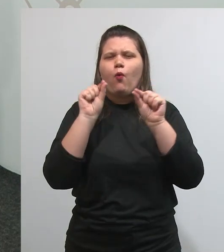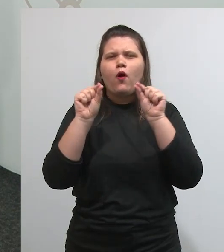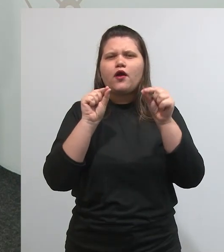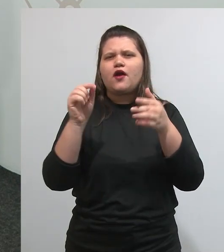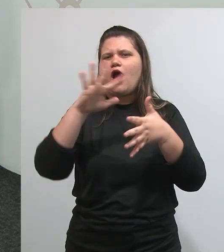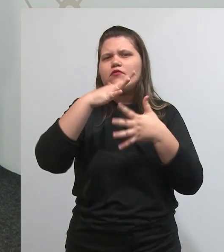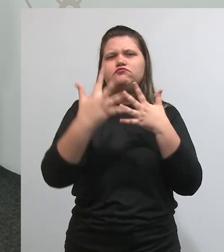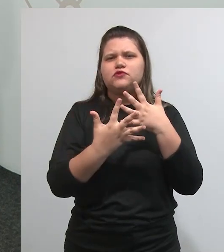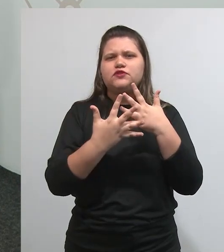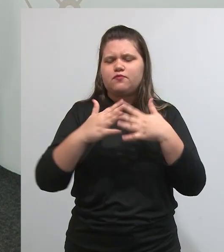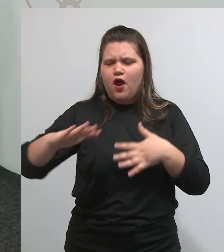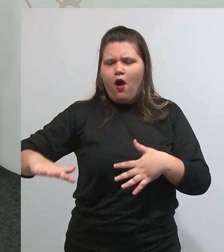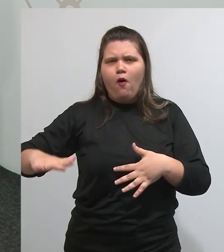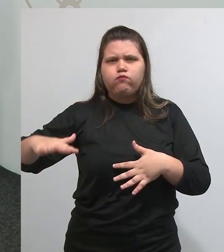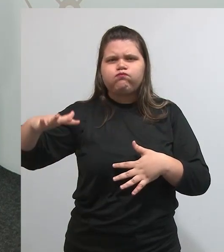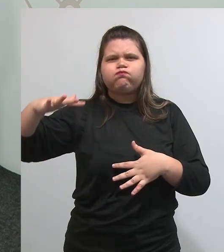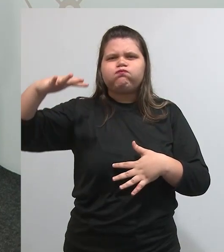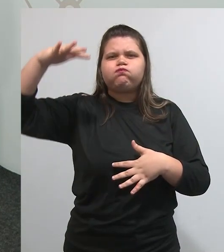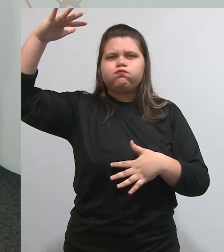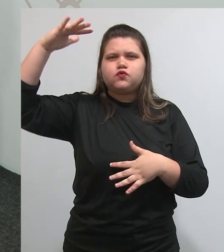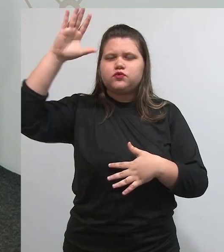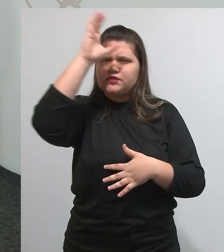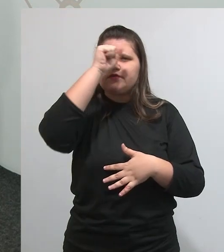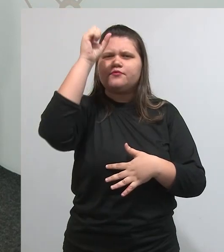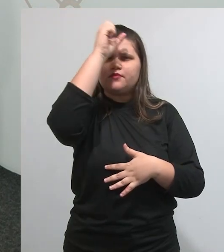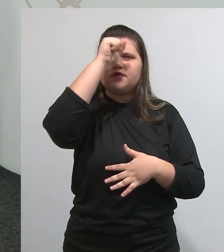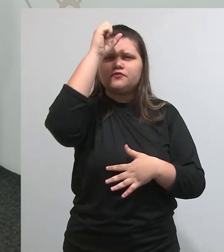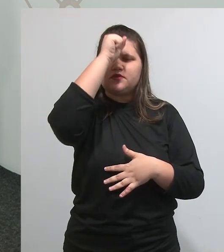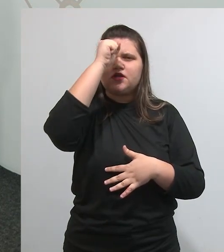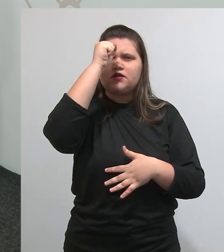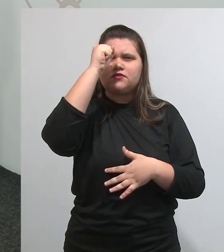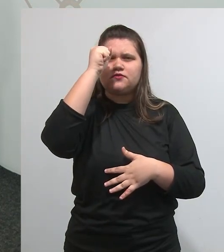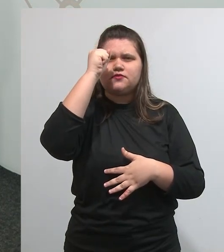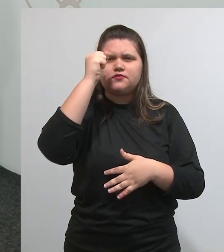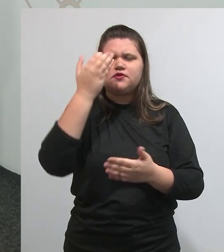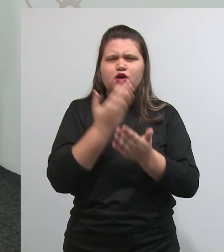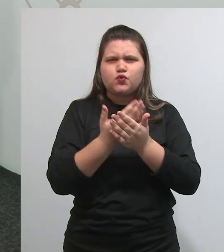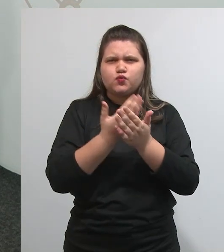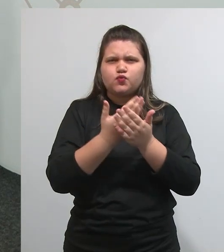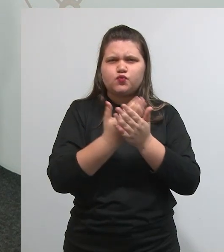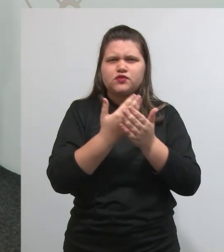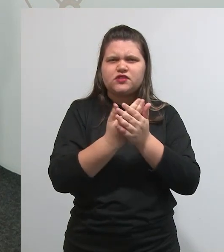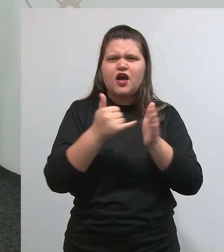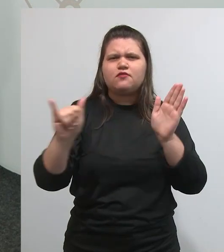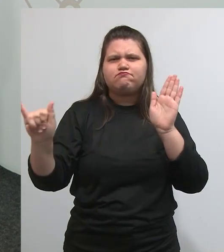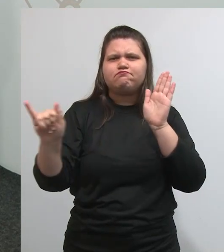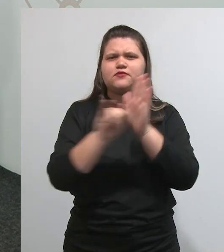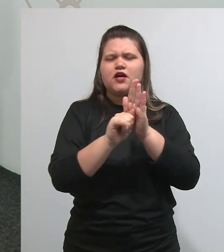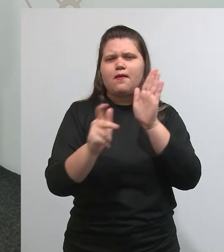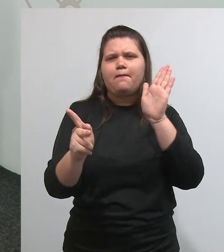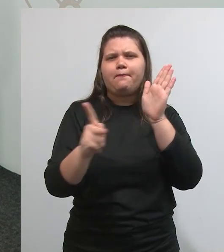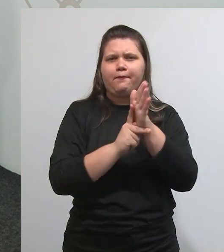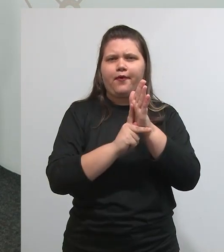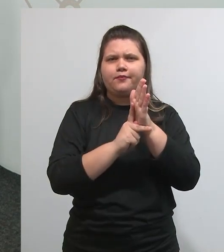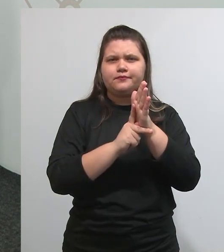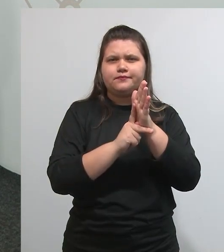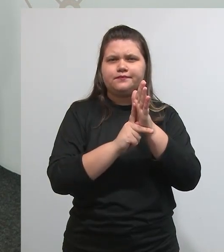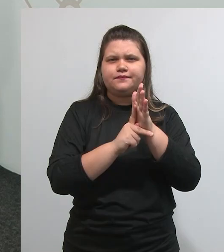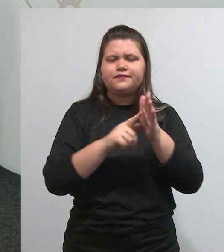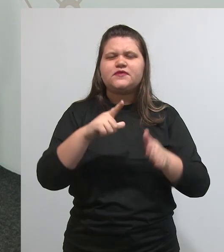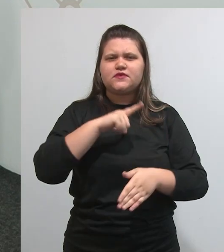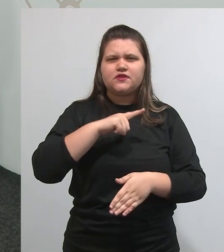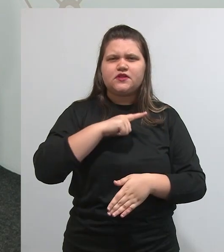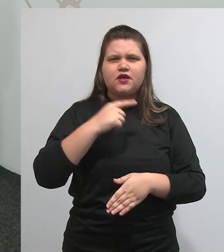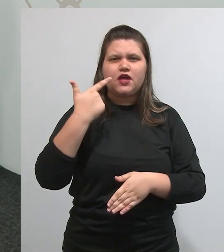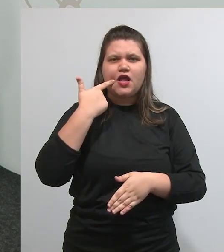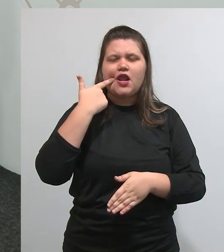crescer, fazer com que eles crescessem, que eles aprendessem, que eles estudassem, que eles tinham uma identidade própria e tinham uma língua que